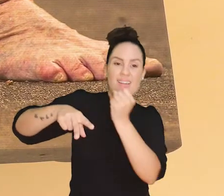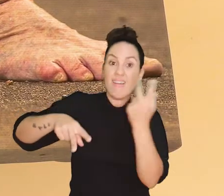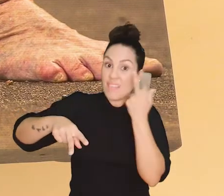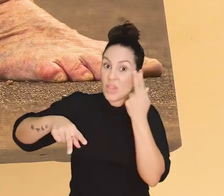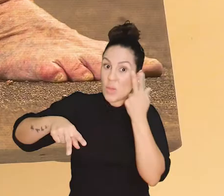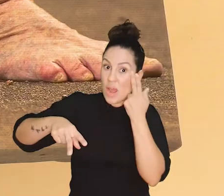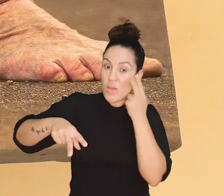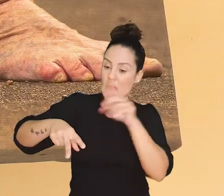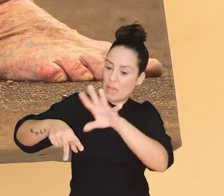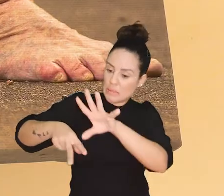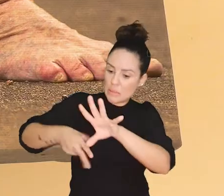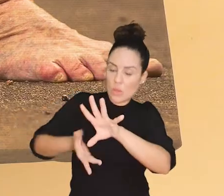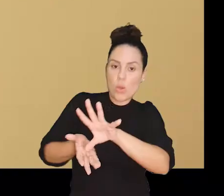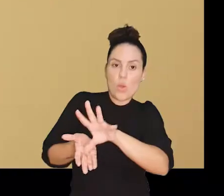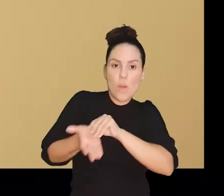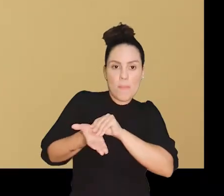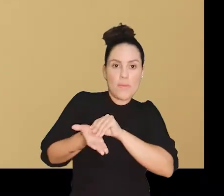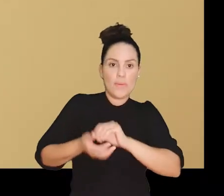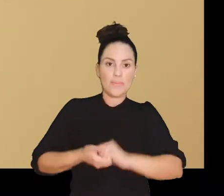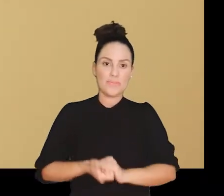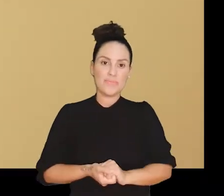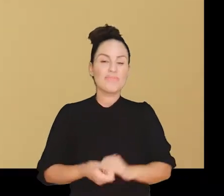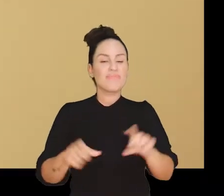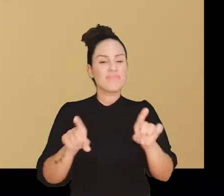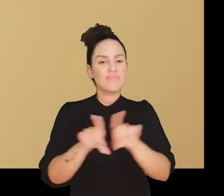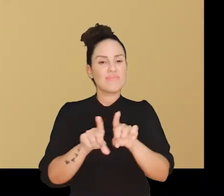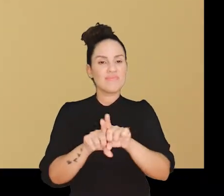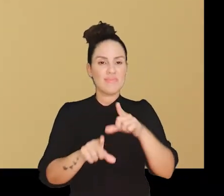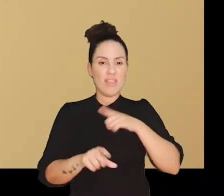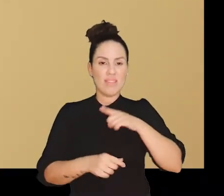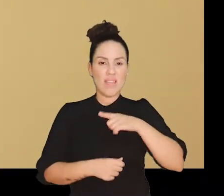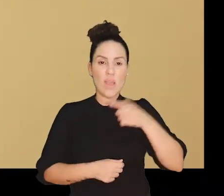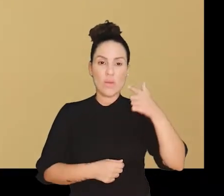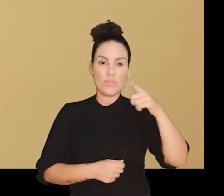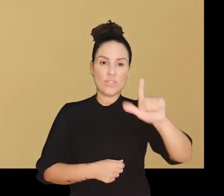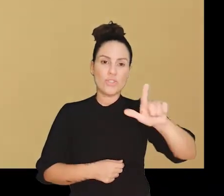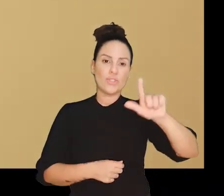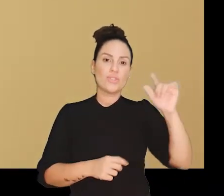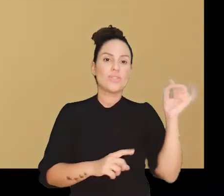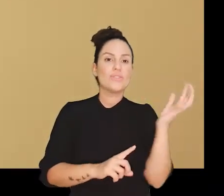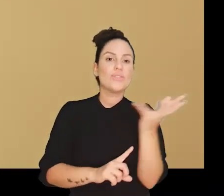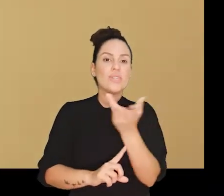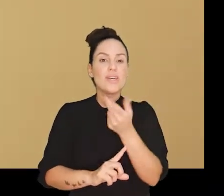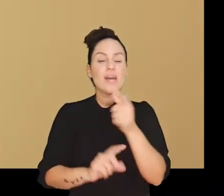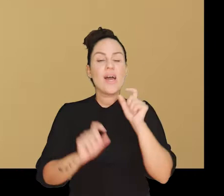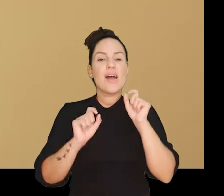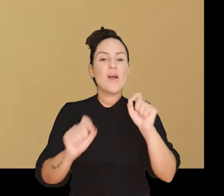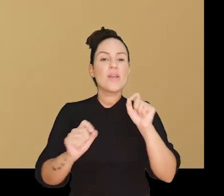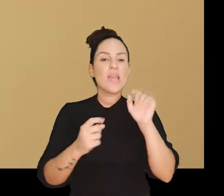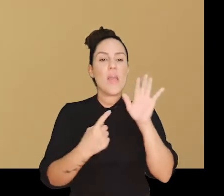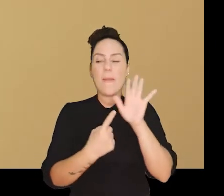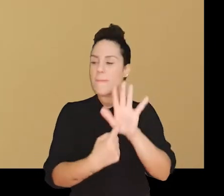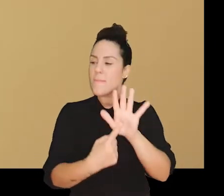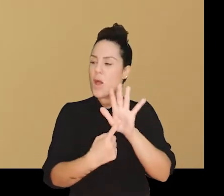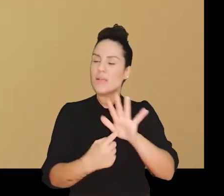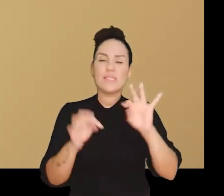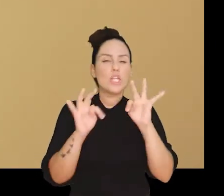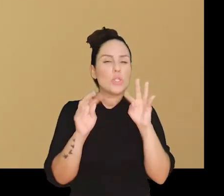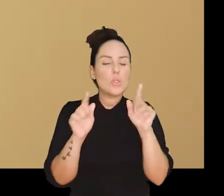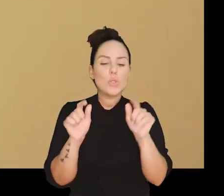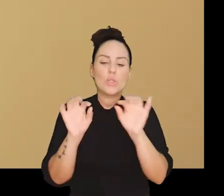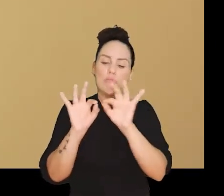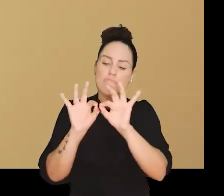no corpo da própria mãe. E nas obras de Pablo Lobato, todo o material de extrema delicadeza